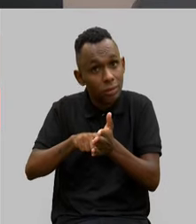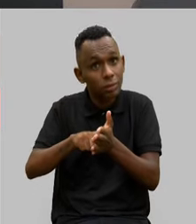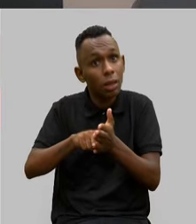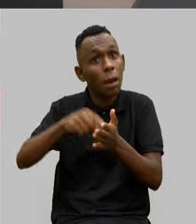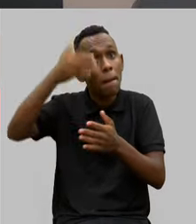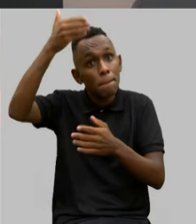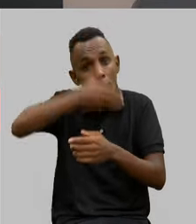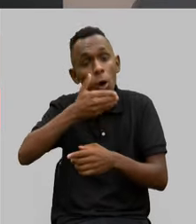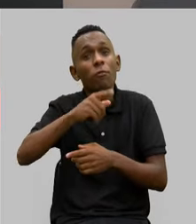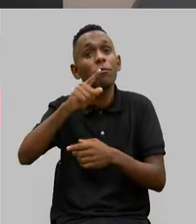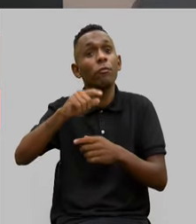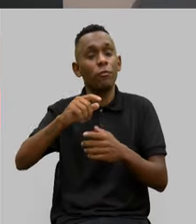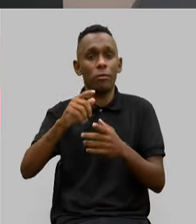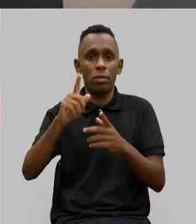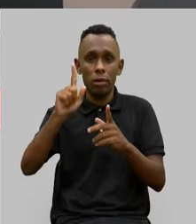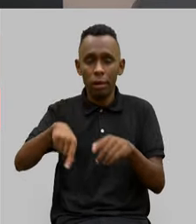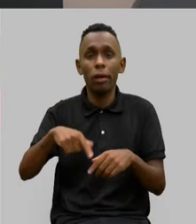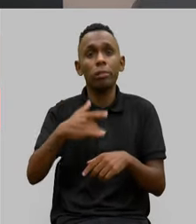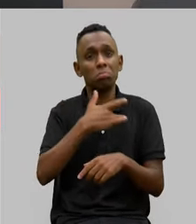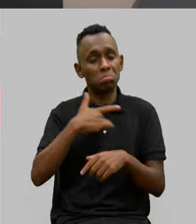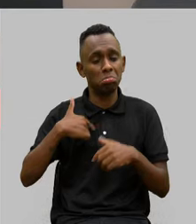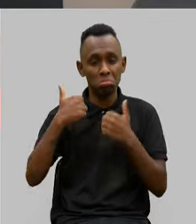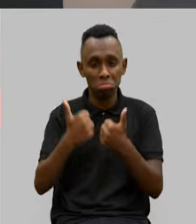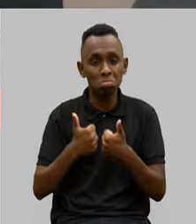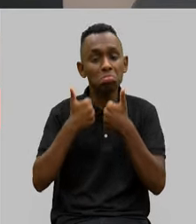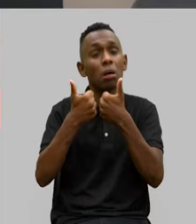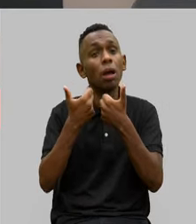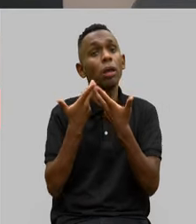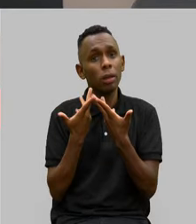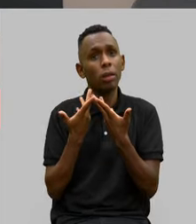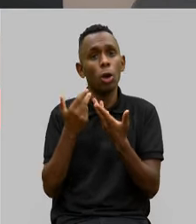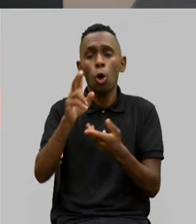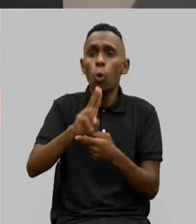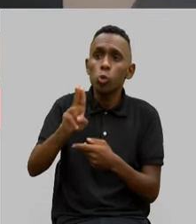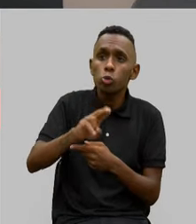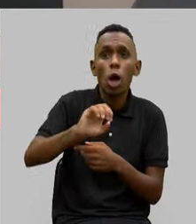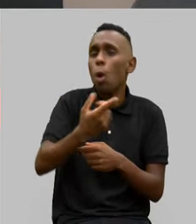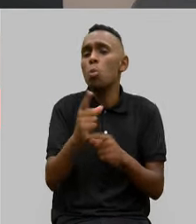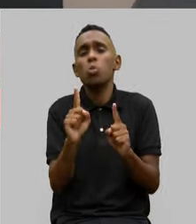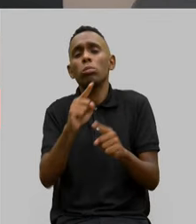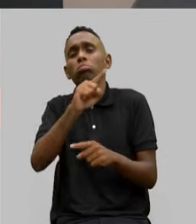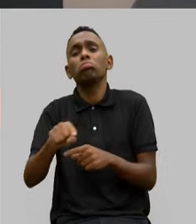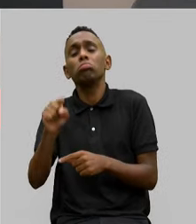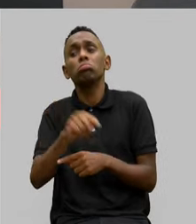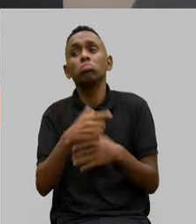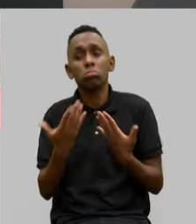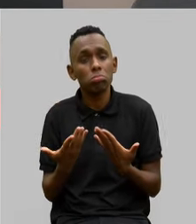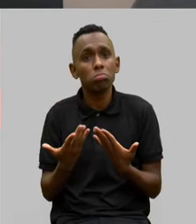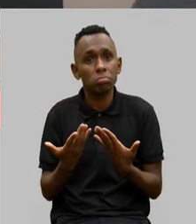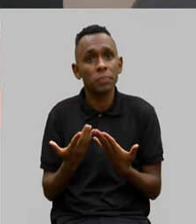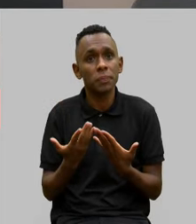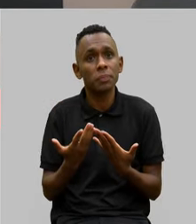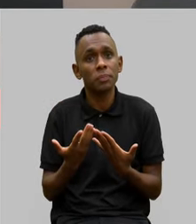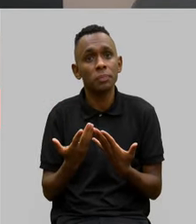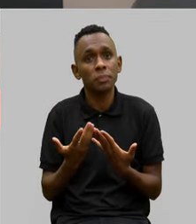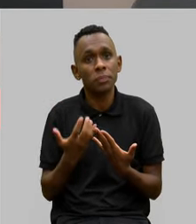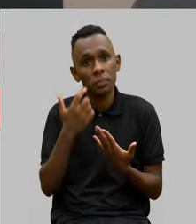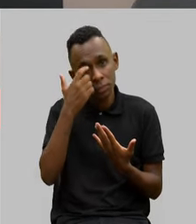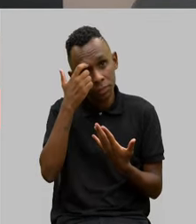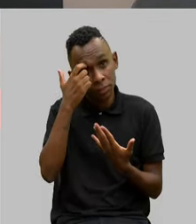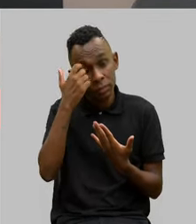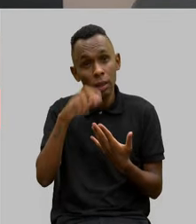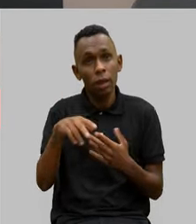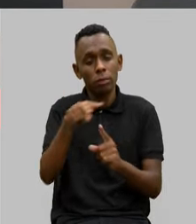comprovada que faz bem se nós vamos poder usar essa planta ou não com esse